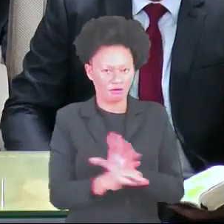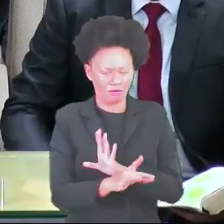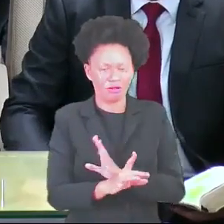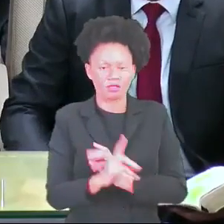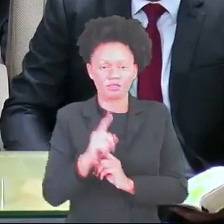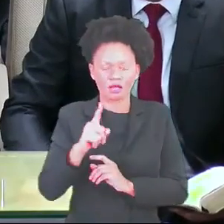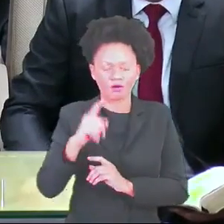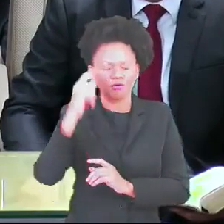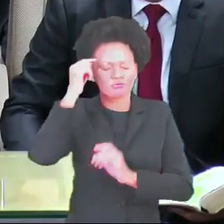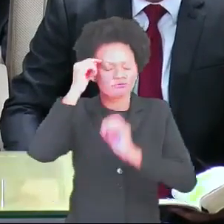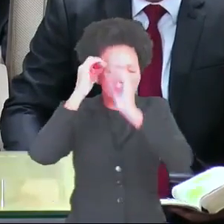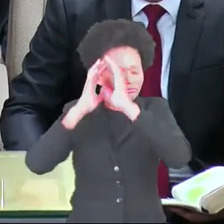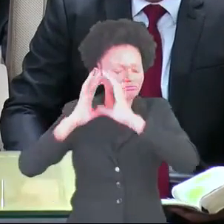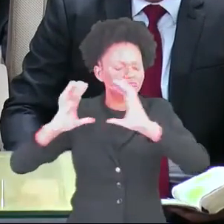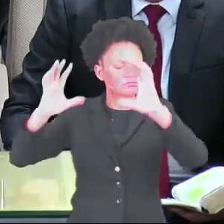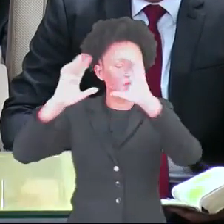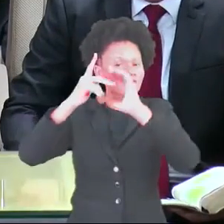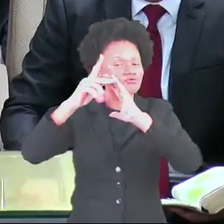na sua casa.